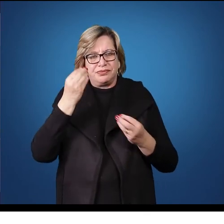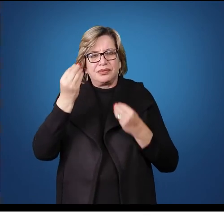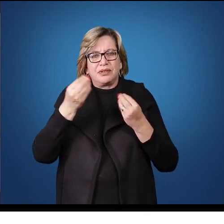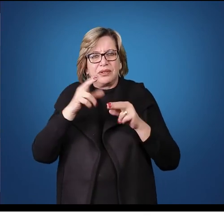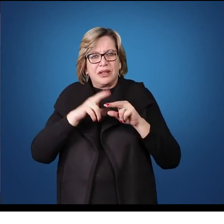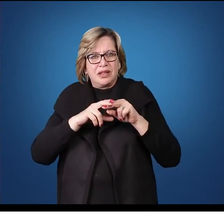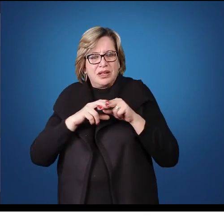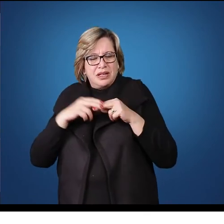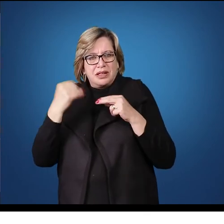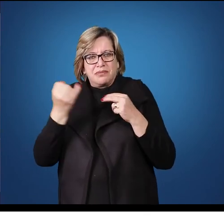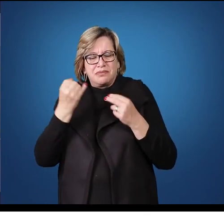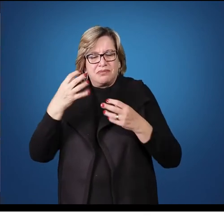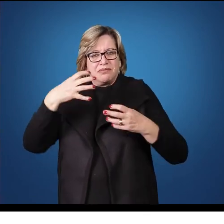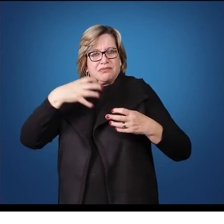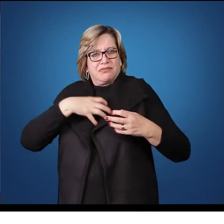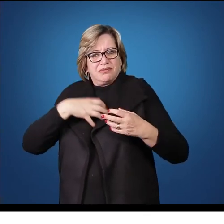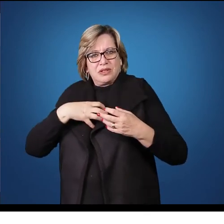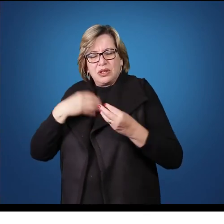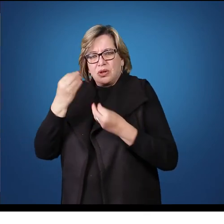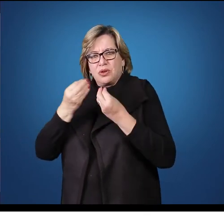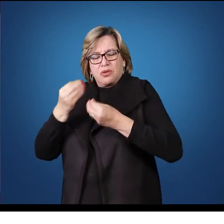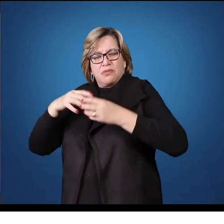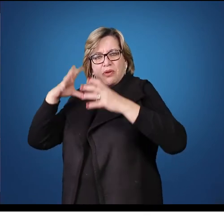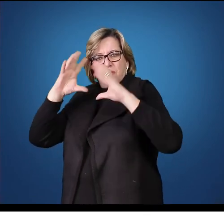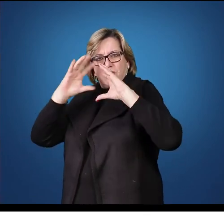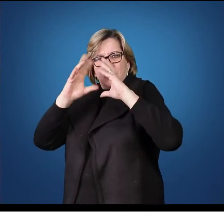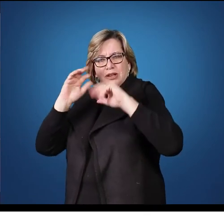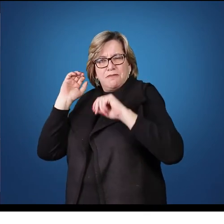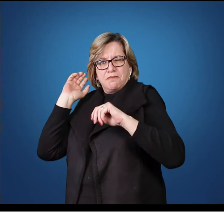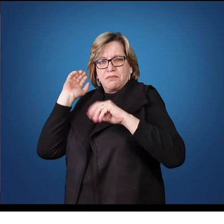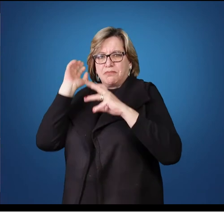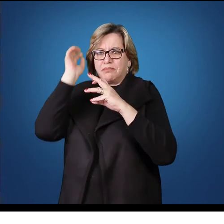importante a posição do lançamento da bola para